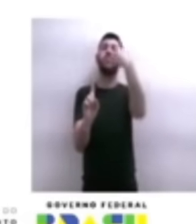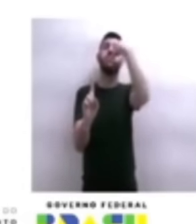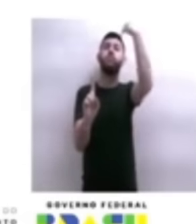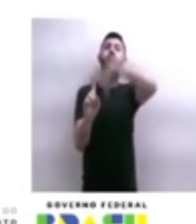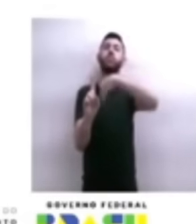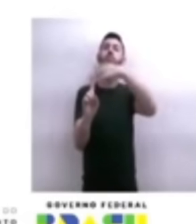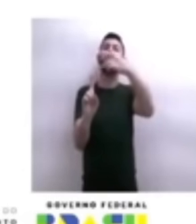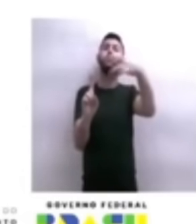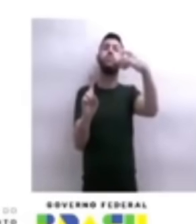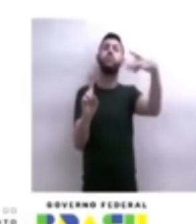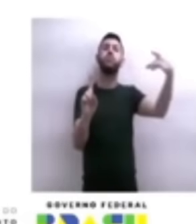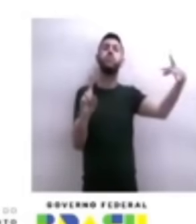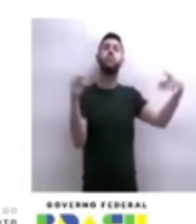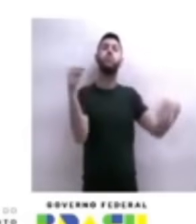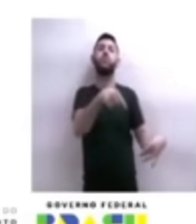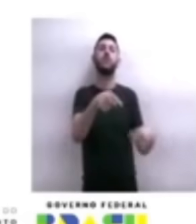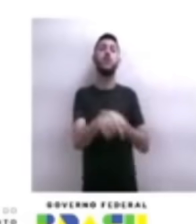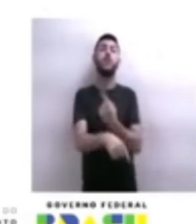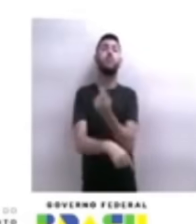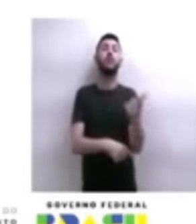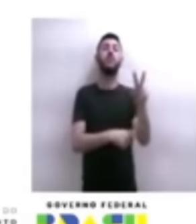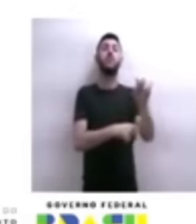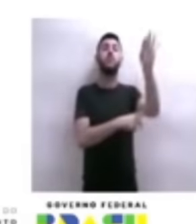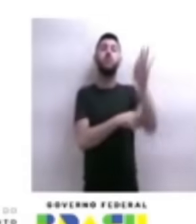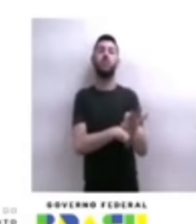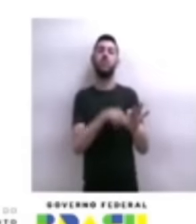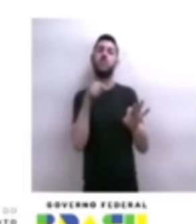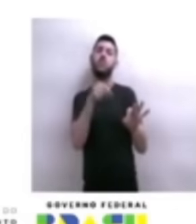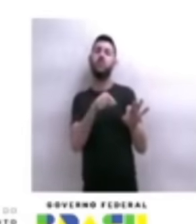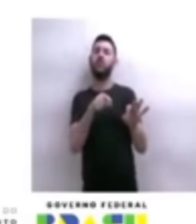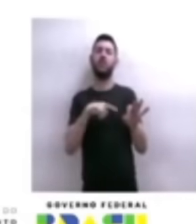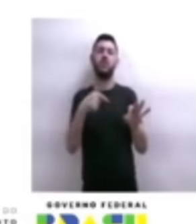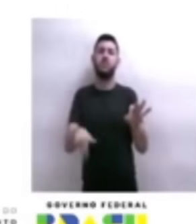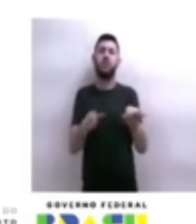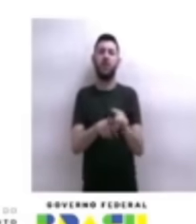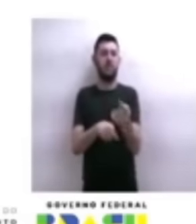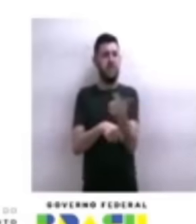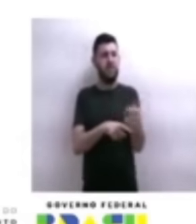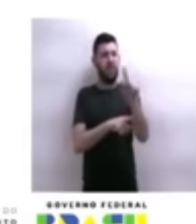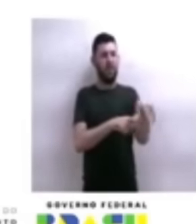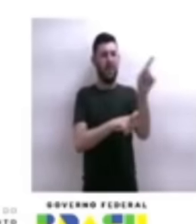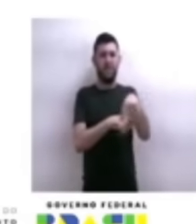um valor de benefício de 50%. Né? Ela não tem o benefício cancelado